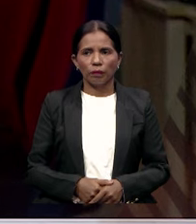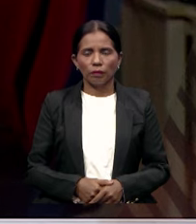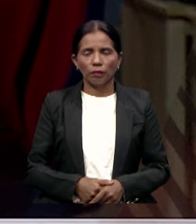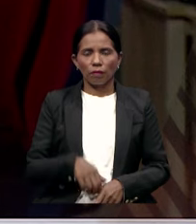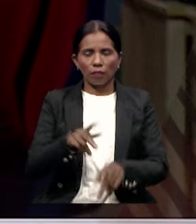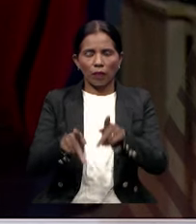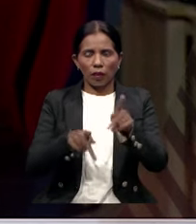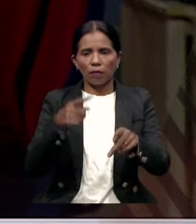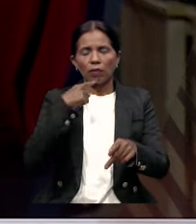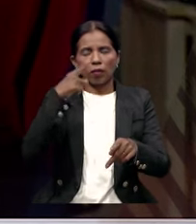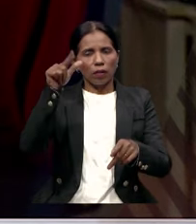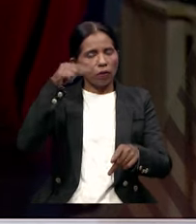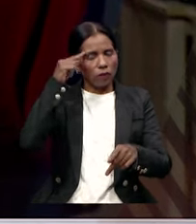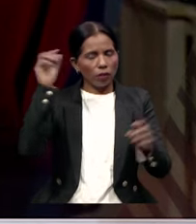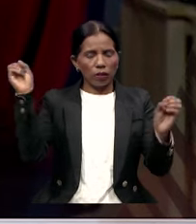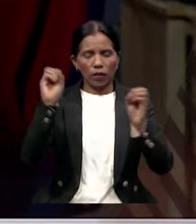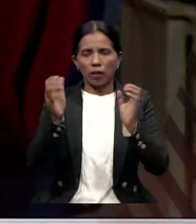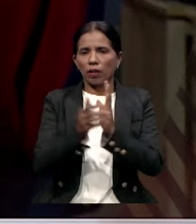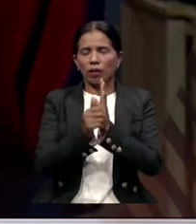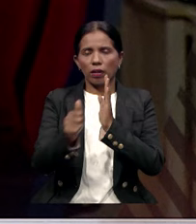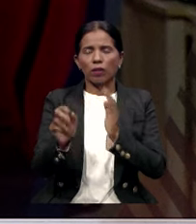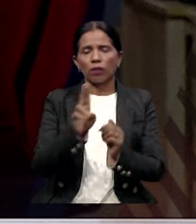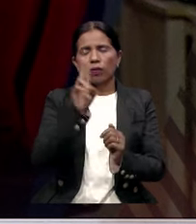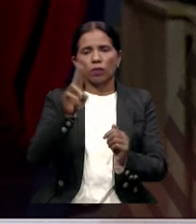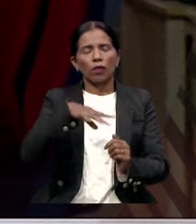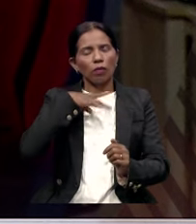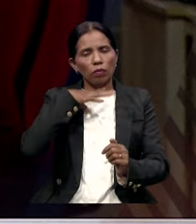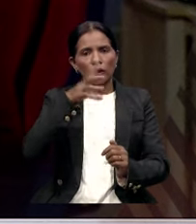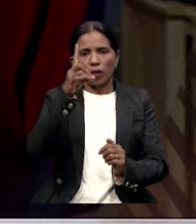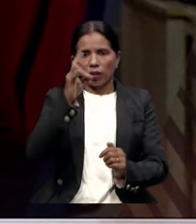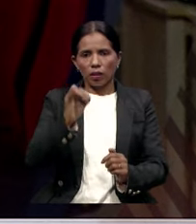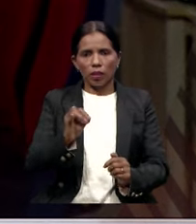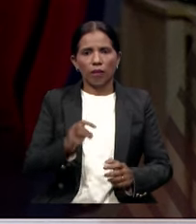Comunidade considera governo le capacidade a tuzer lixo e a capital dele.